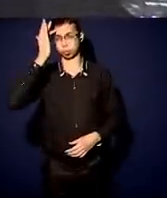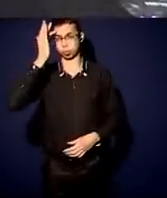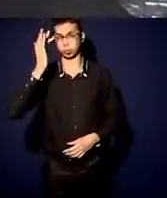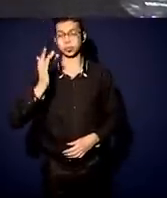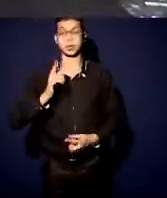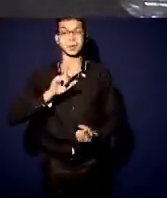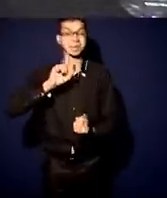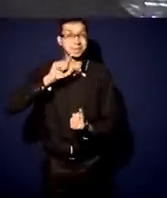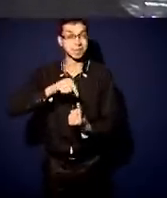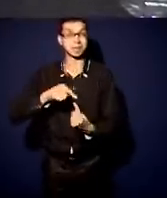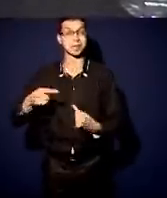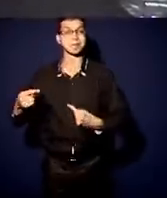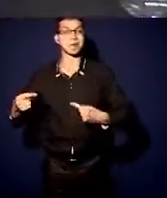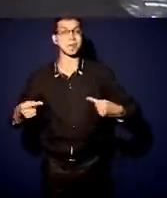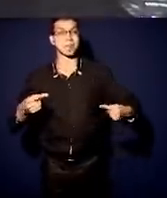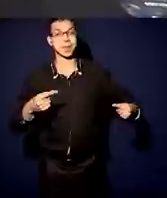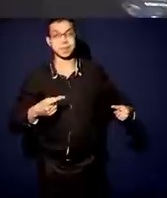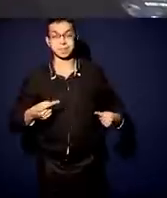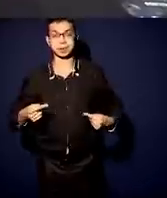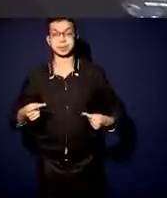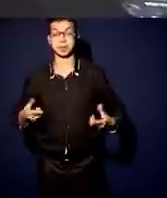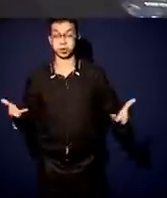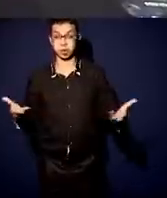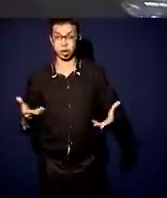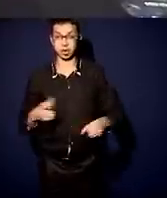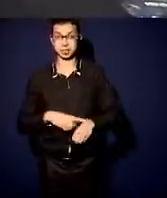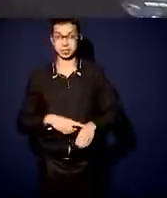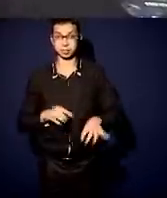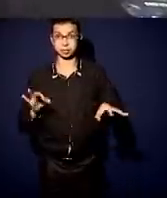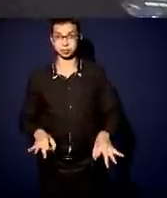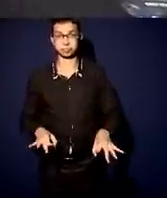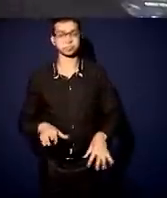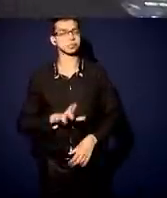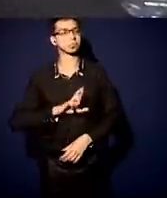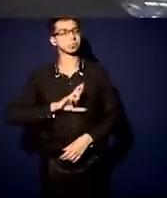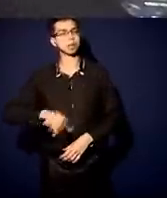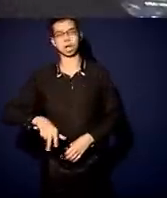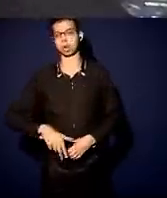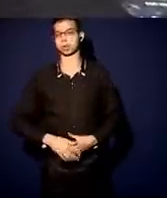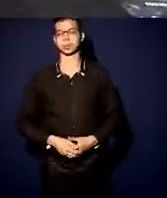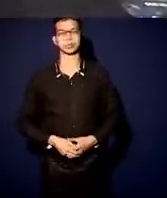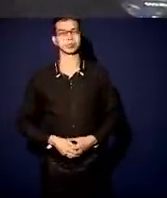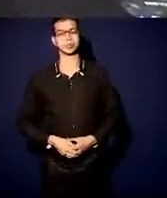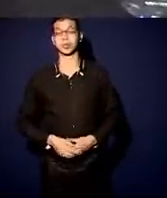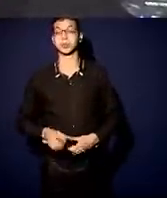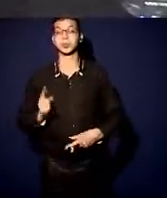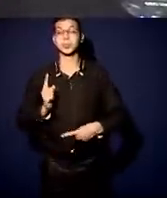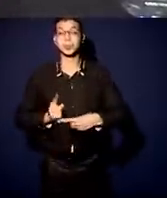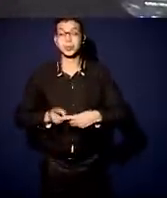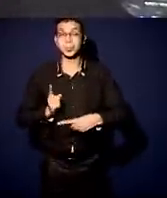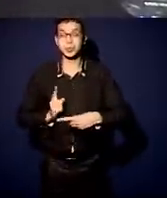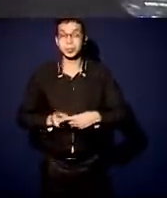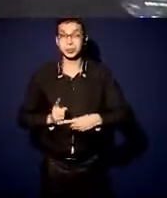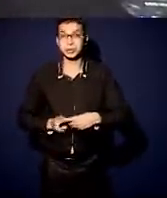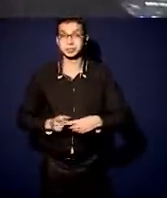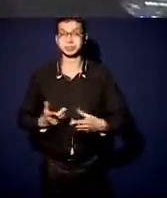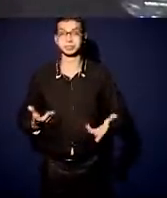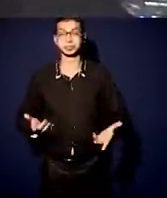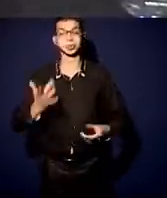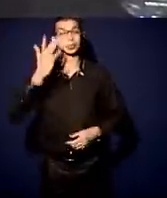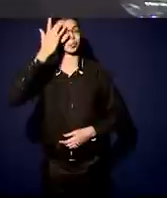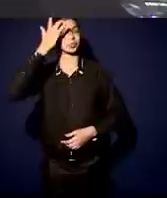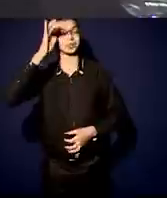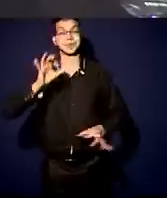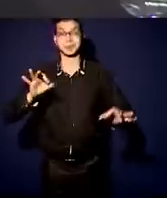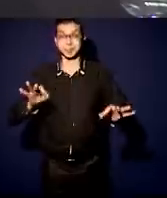mais Inconveniente neste momento mas ainda do que o fato de que as expecta uvas não